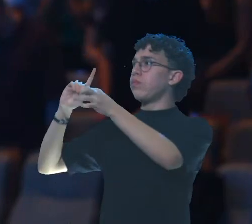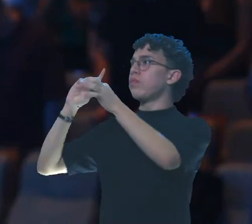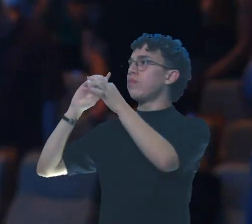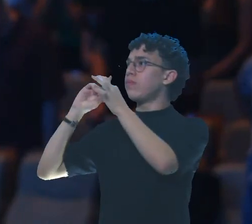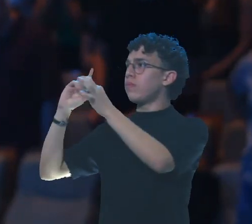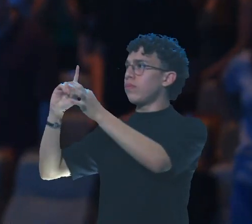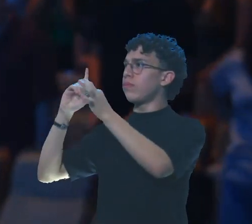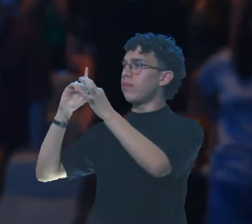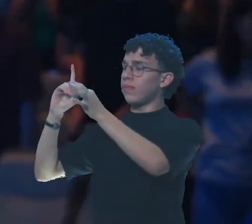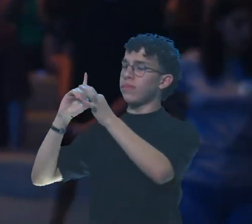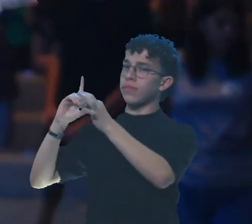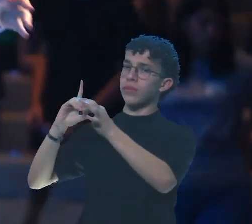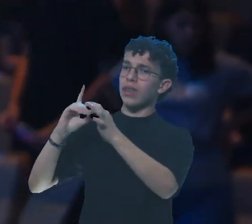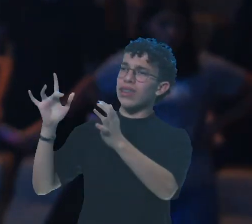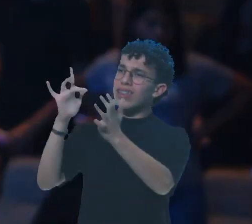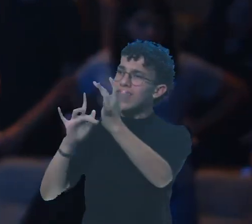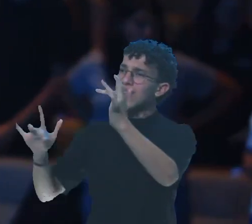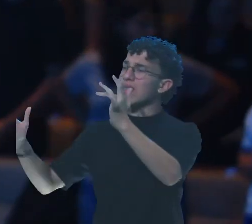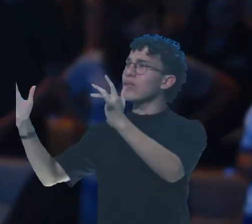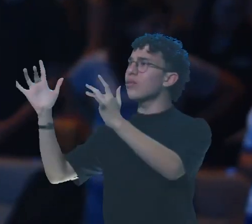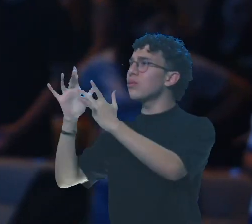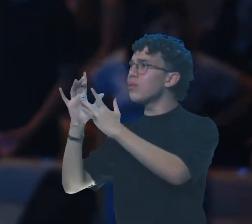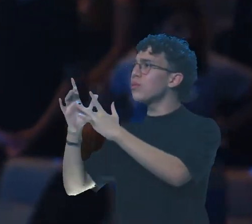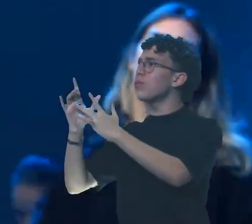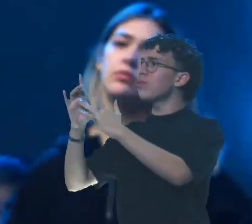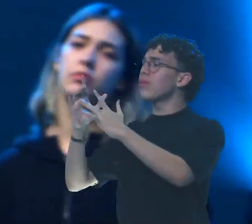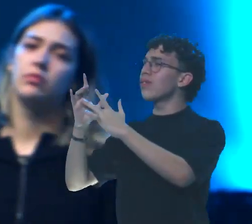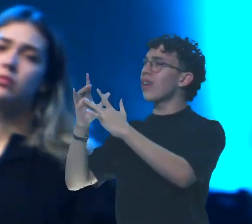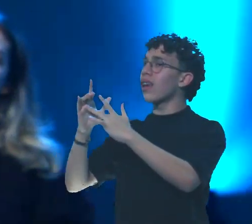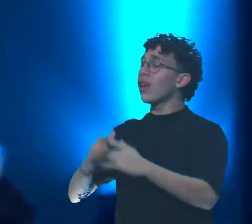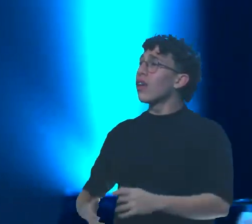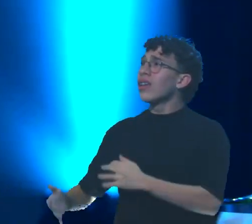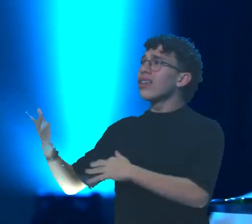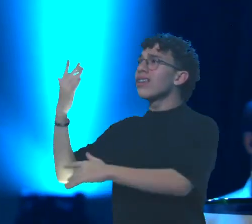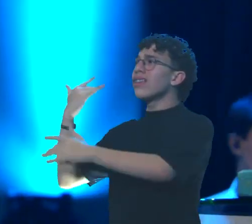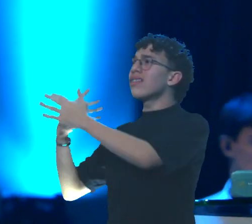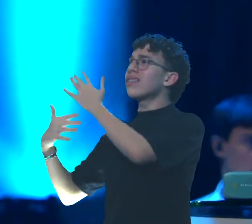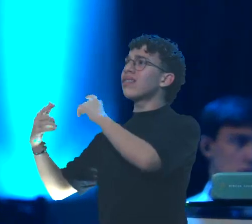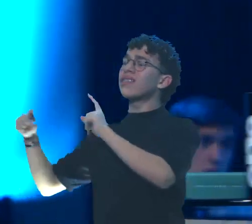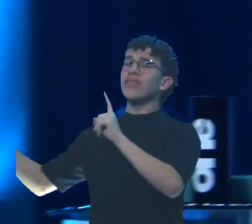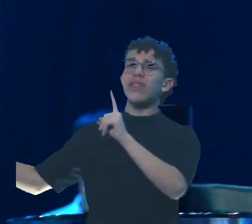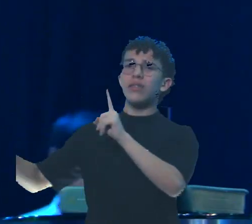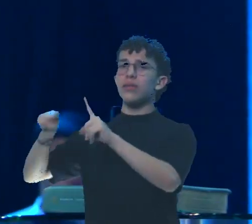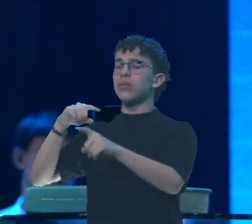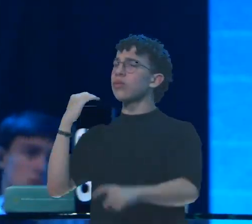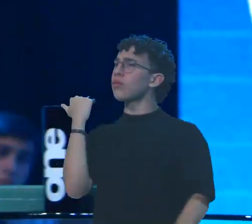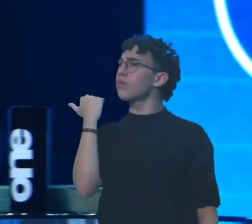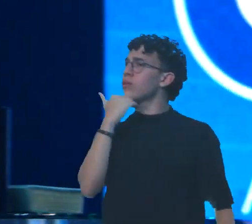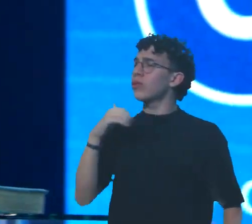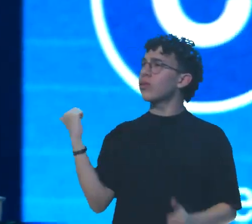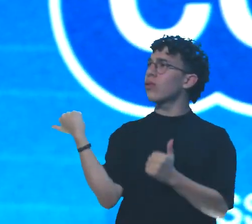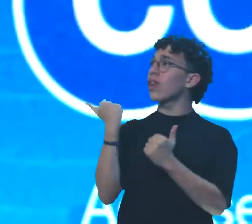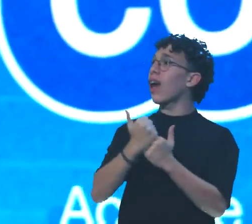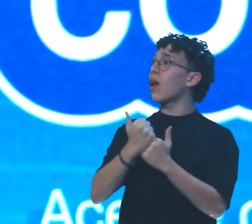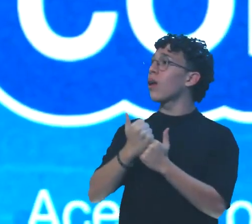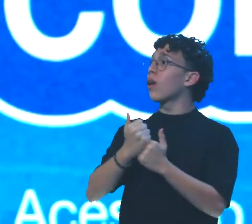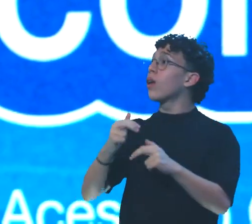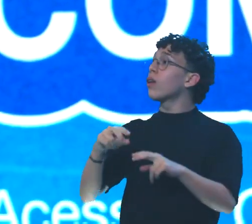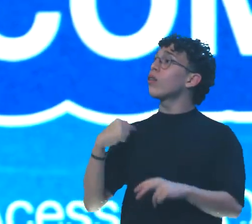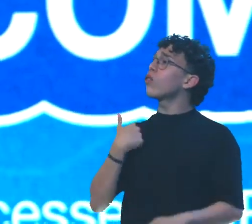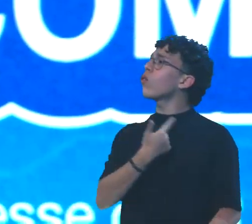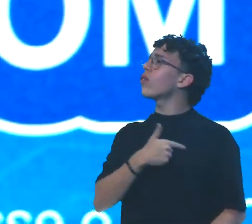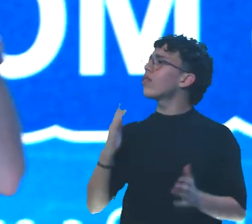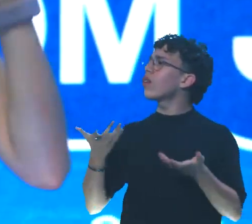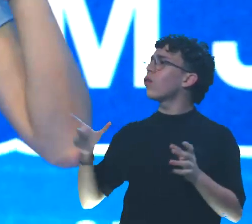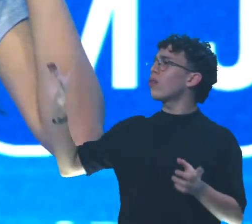com Deus. Jesus é aquele que um dia morreu para que nós pudéssemos ter acesso à presença de